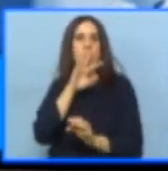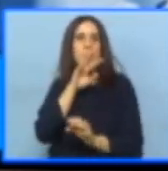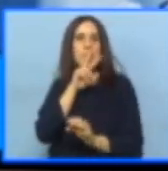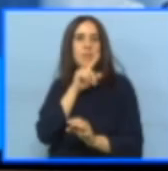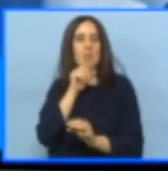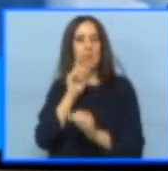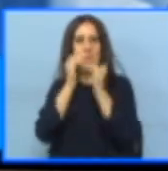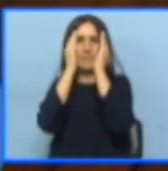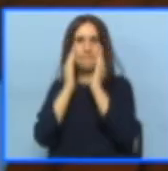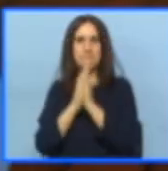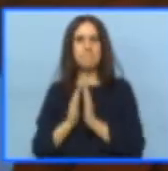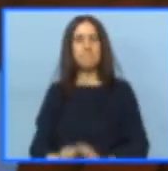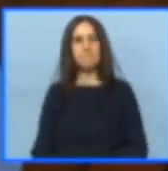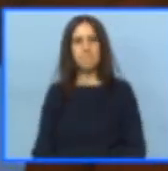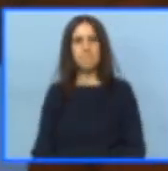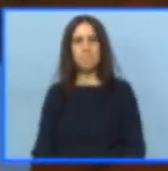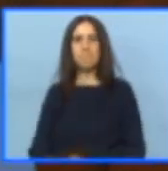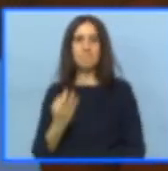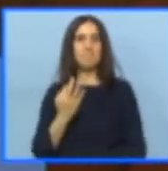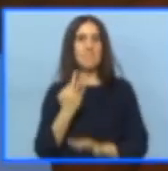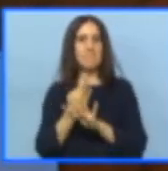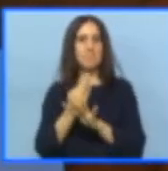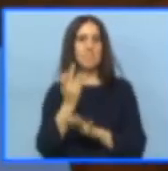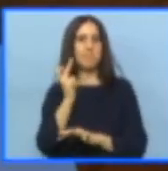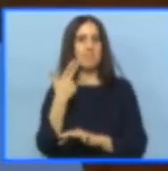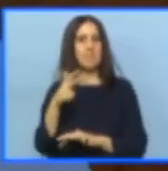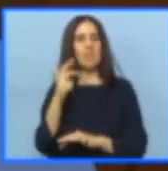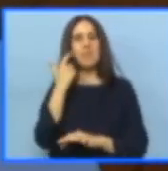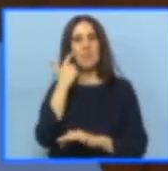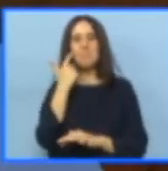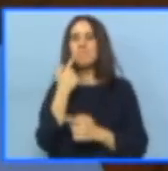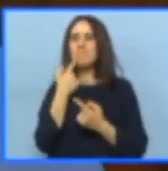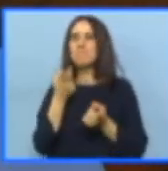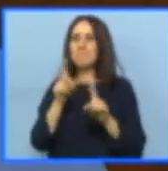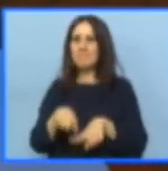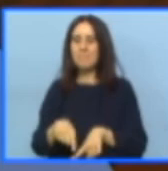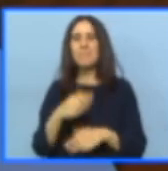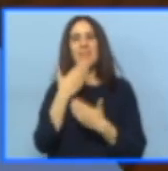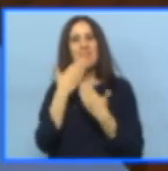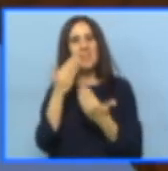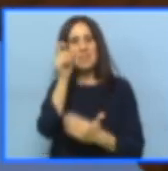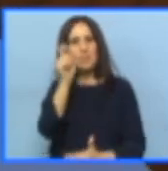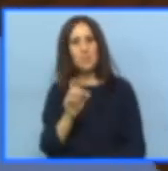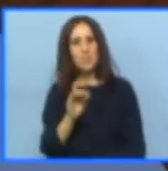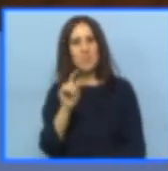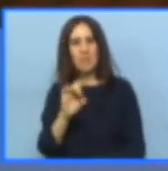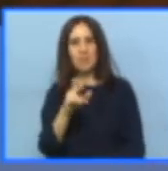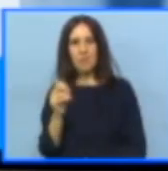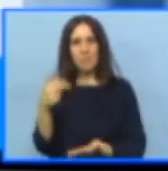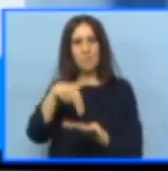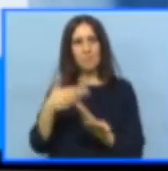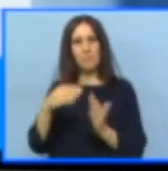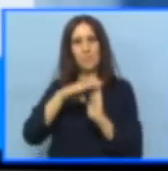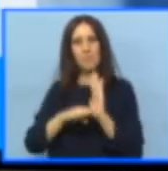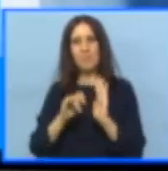de Maria. E por certo que esta celebração de centenário será uma ocasião para o reafirmar. Agradeço, José Carvalho, ter estado aqui no programa Eclésia a